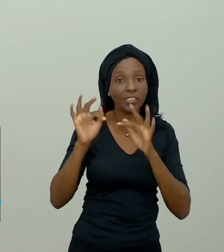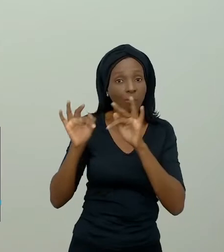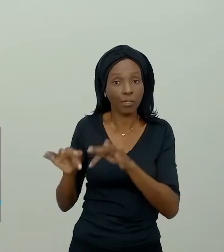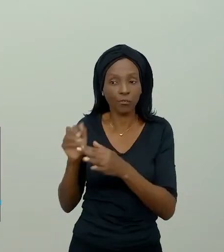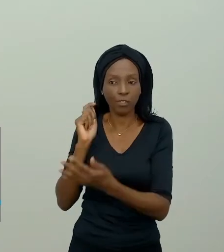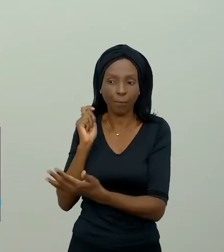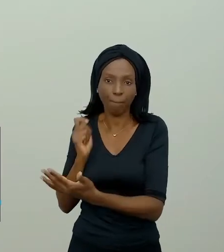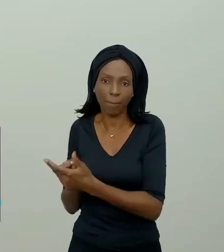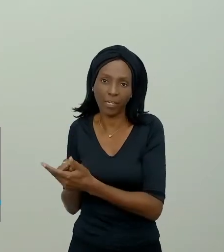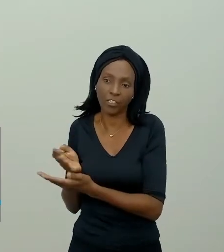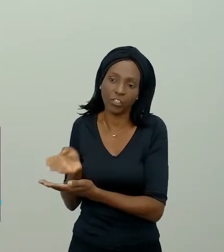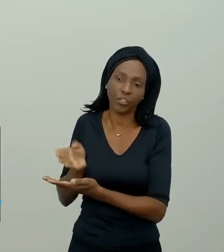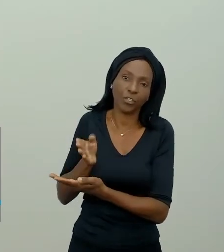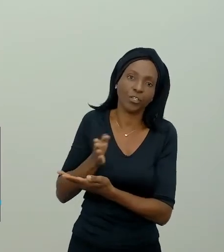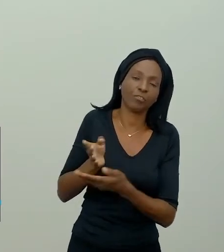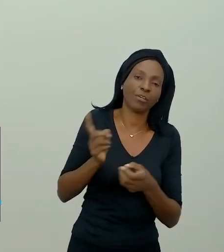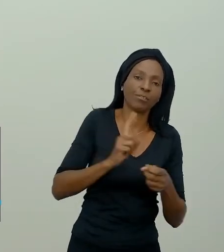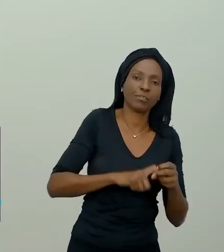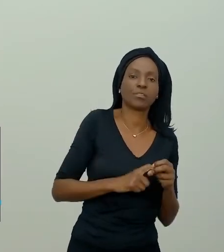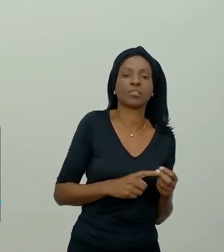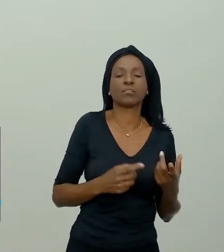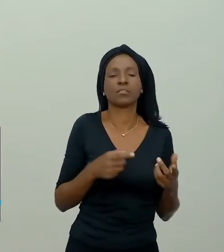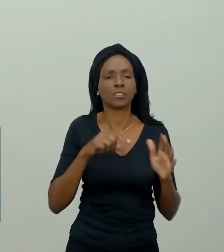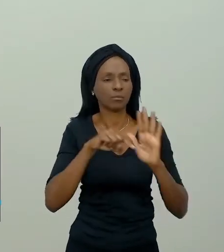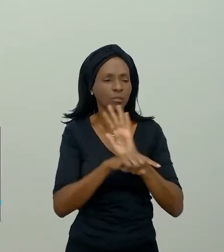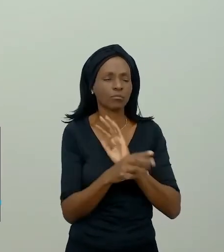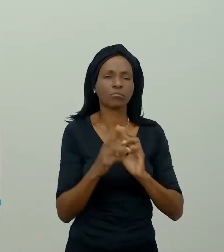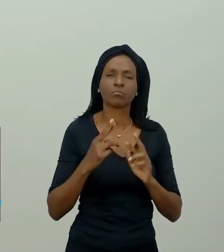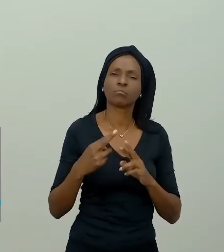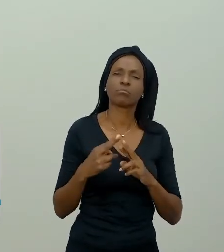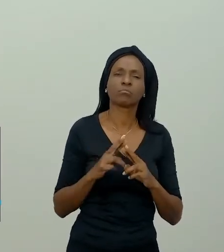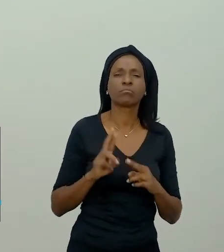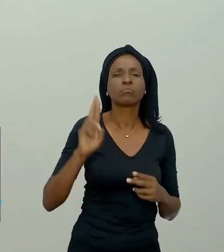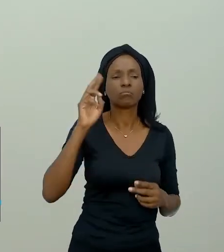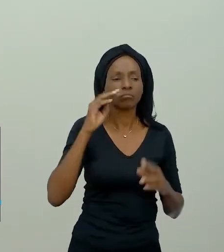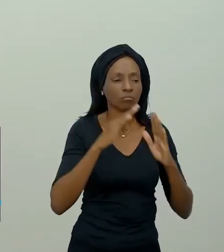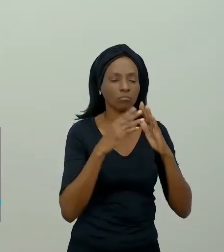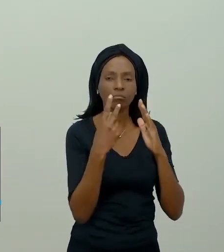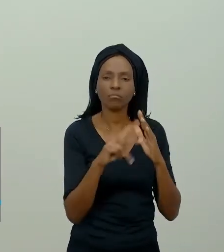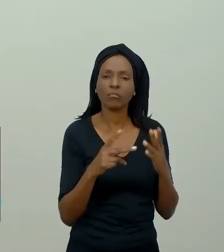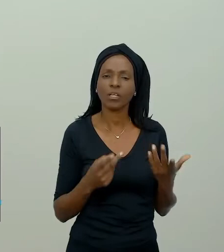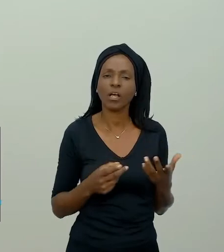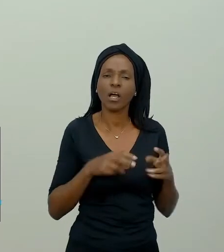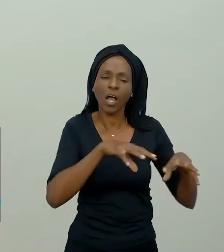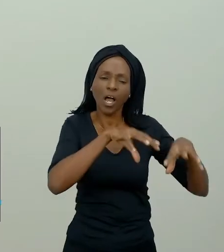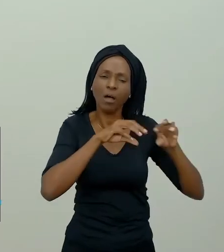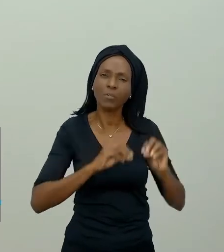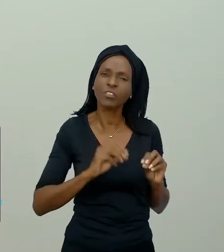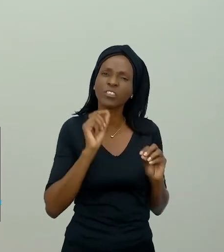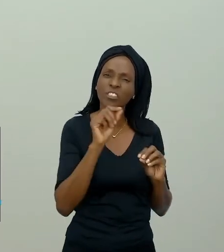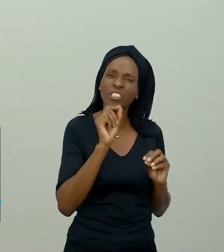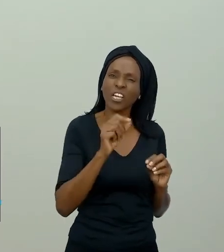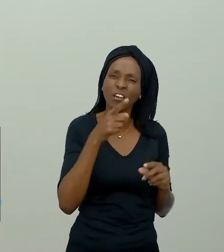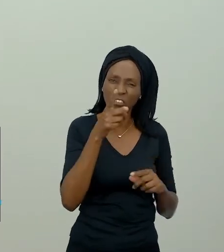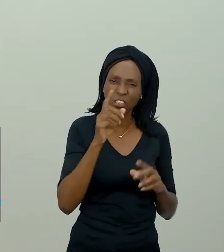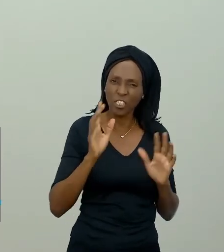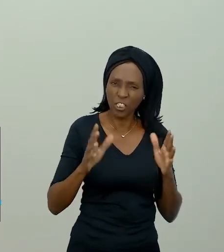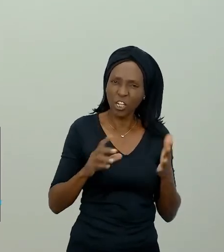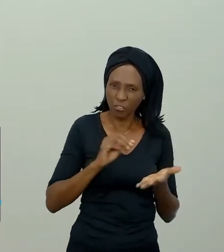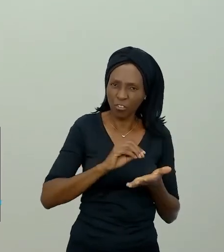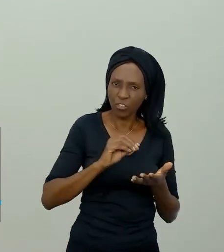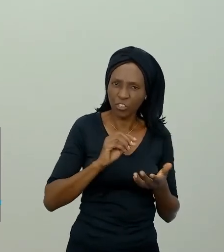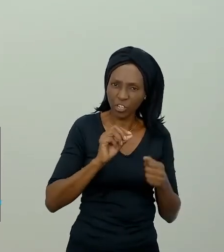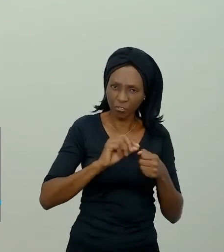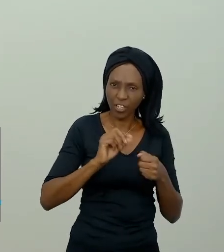amortizando. Aí, se você perguntar aí para o responsável, com quem você mora, e falar o que é amortização, você já fez um financiamento